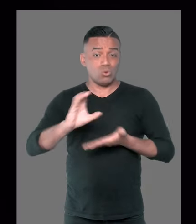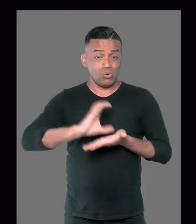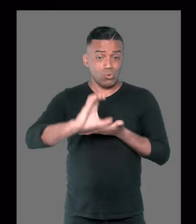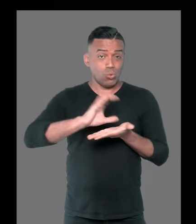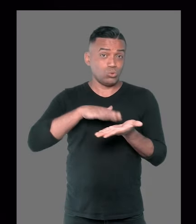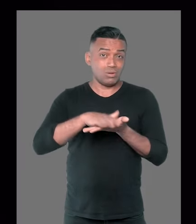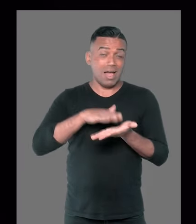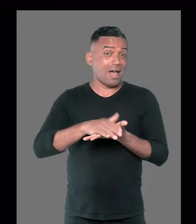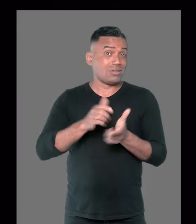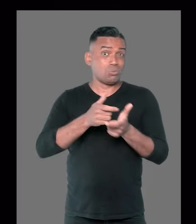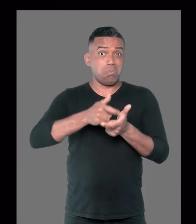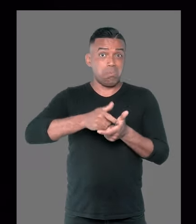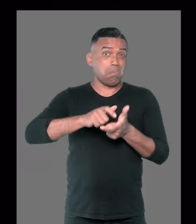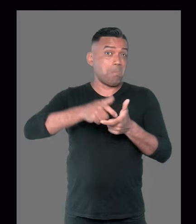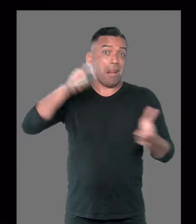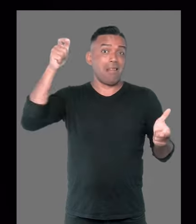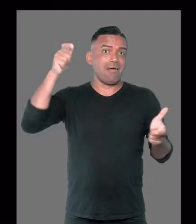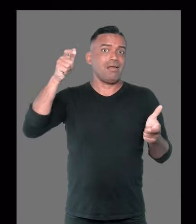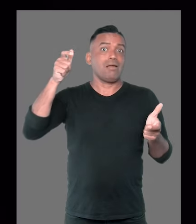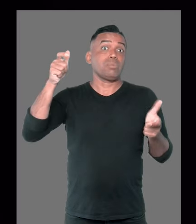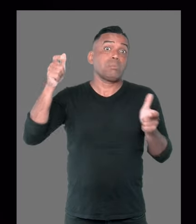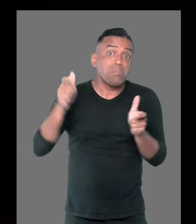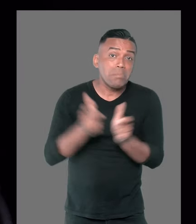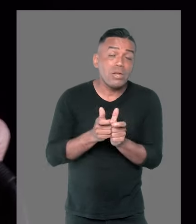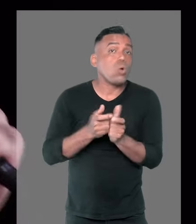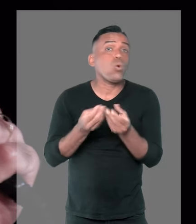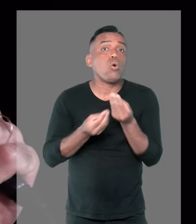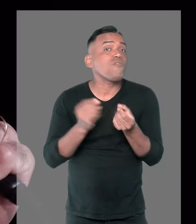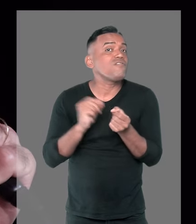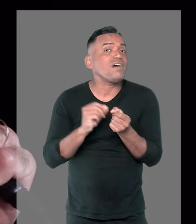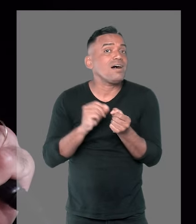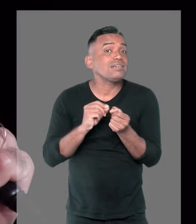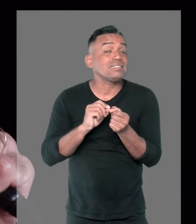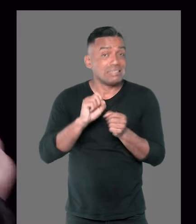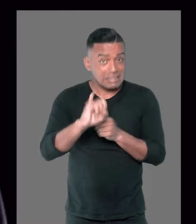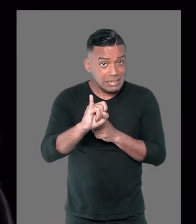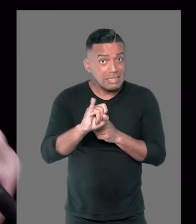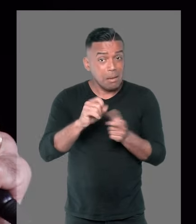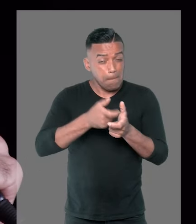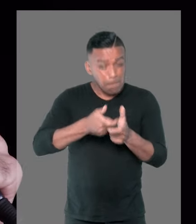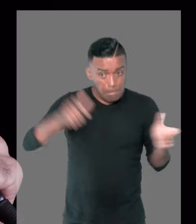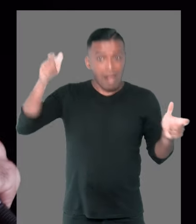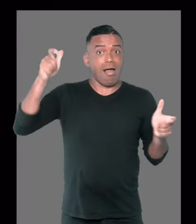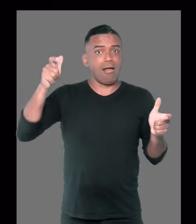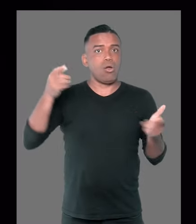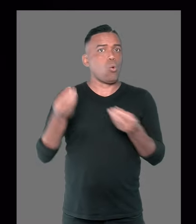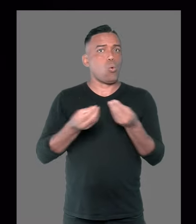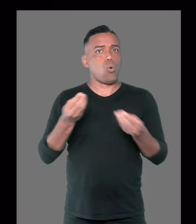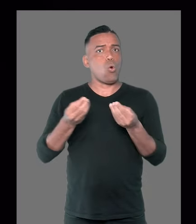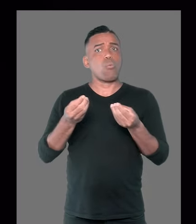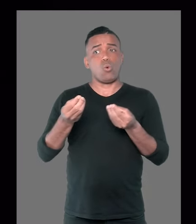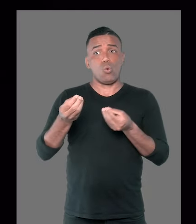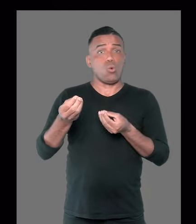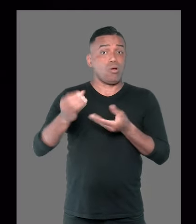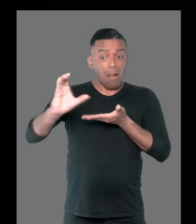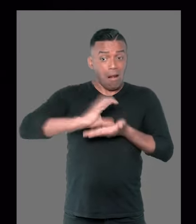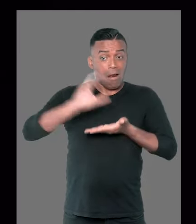alto e como é que ele poderia ser menor ou se sendo desse porte como era que ele podia trazer muito mais